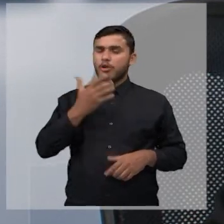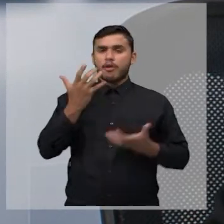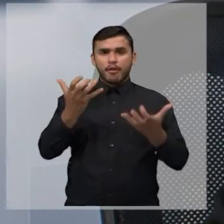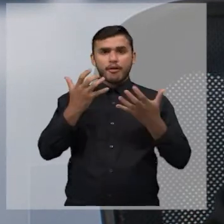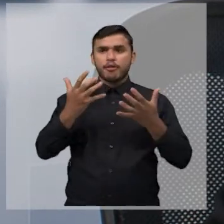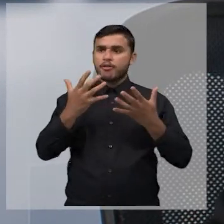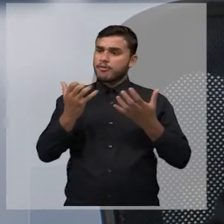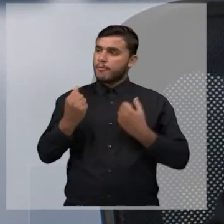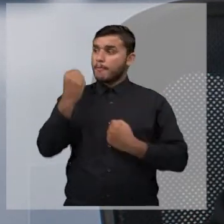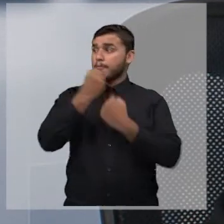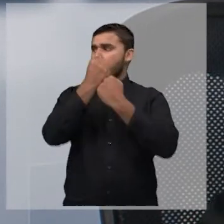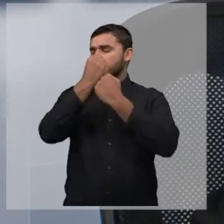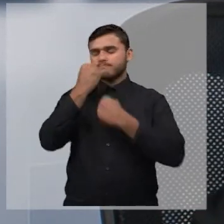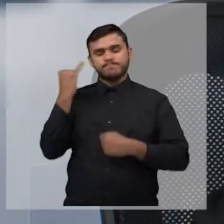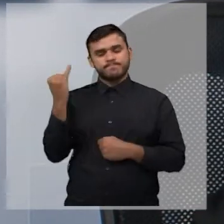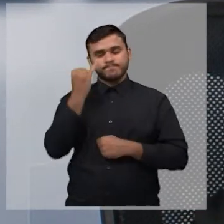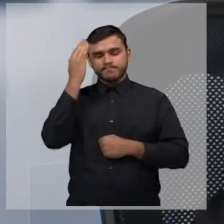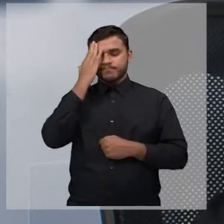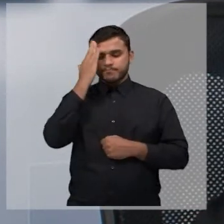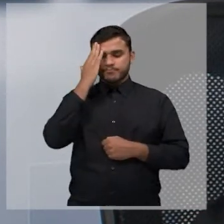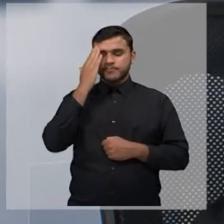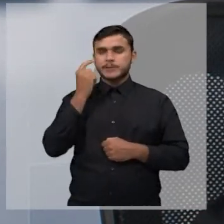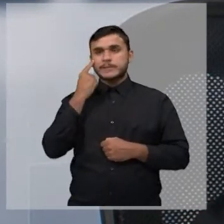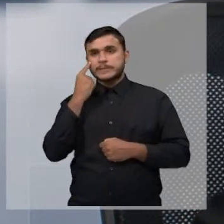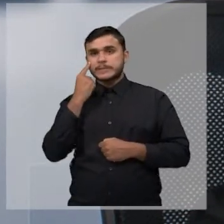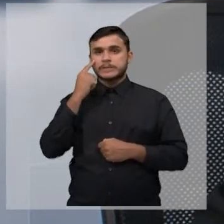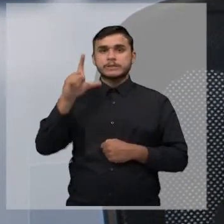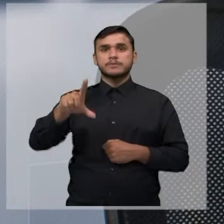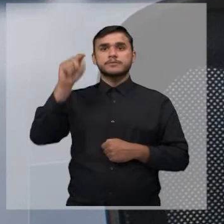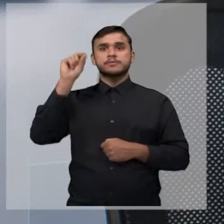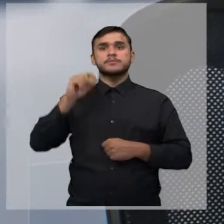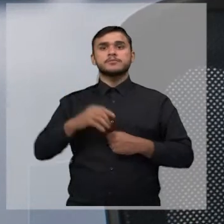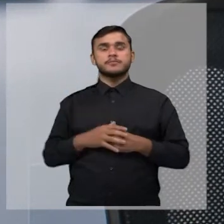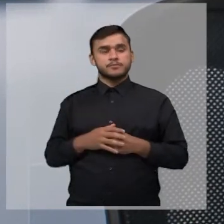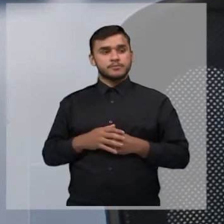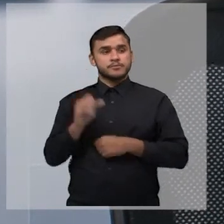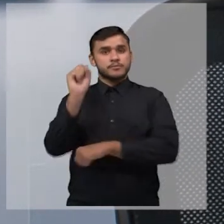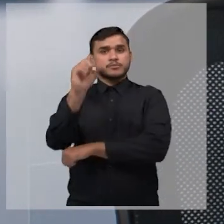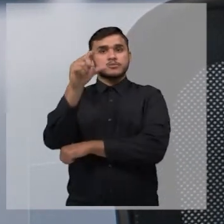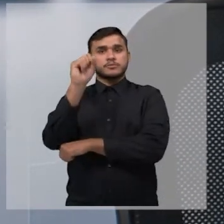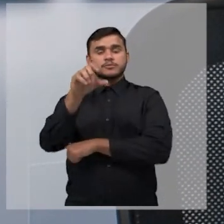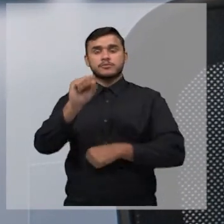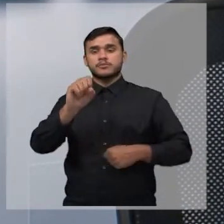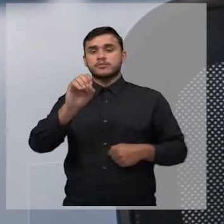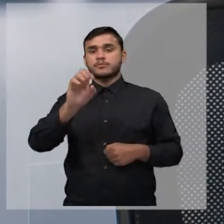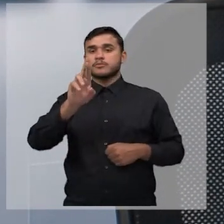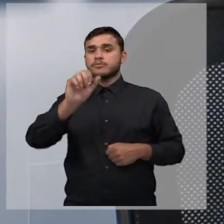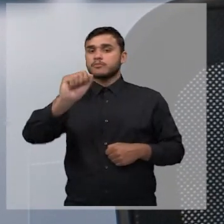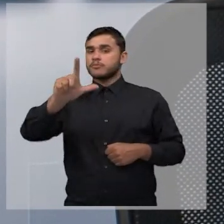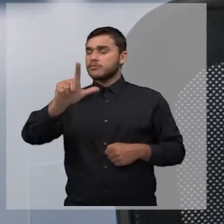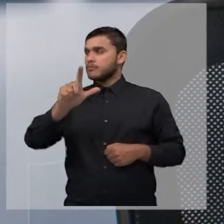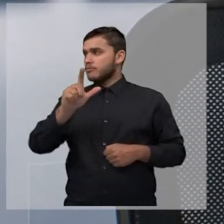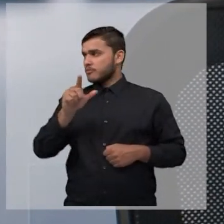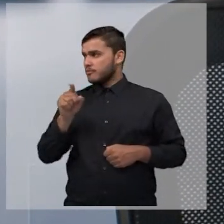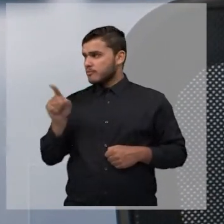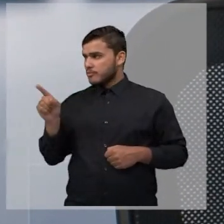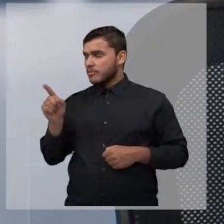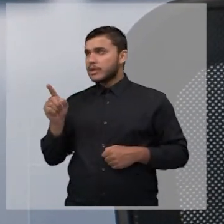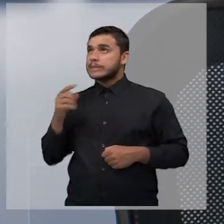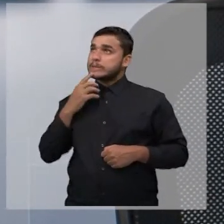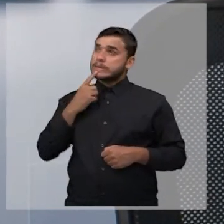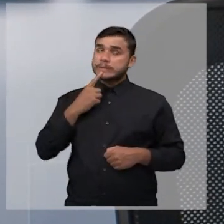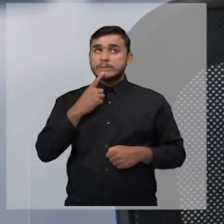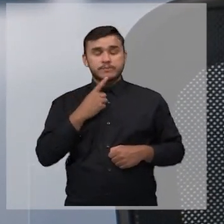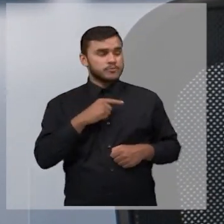construir. Por isso que eu acho que a demora... A antivitrine é Sobral, a vitrine é Fortaleza. Né? Eu acho que você usou um bom